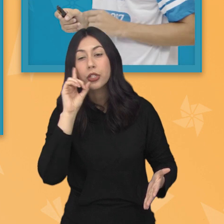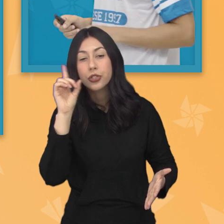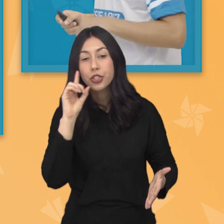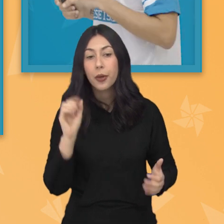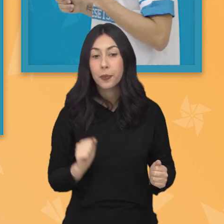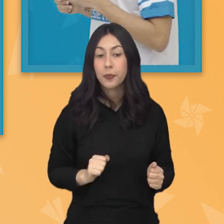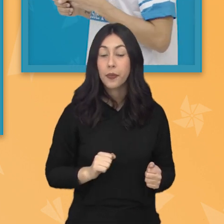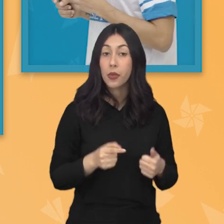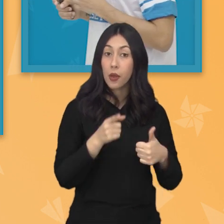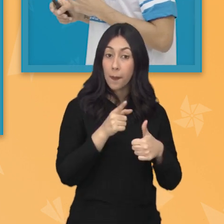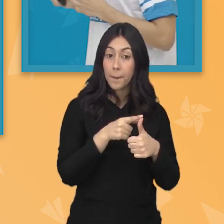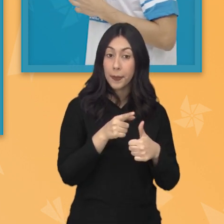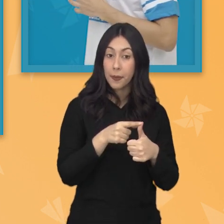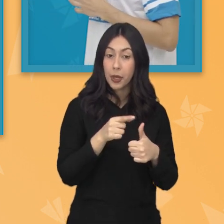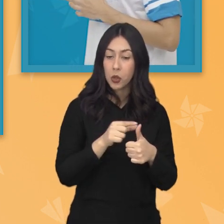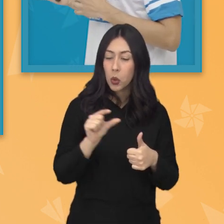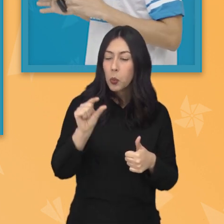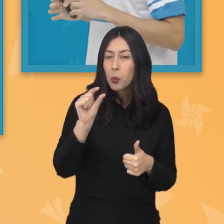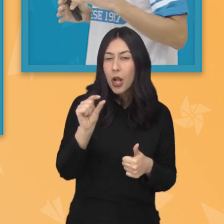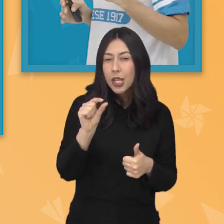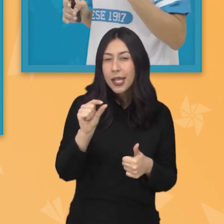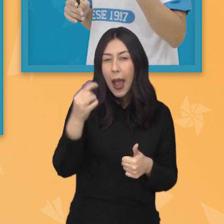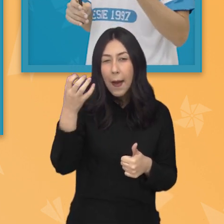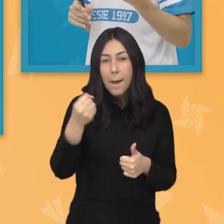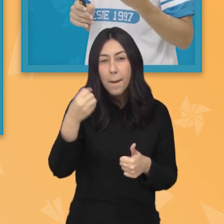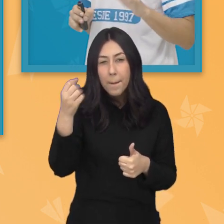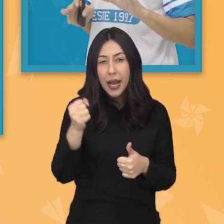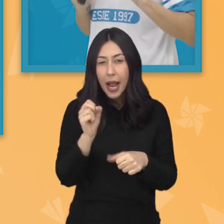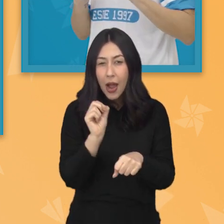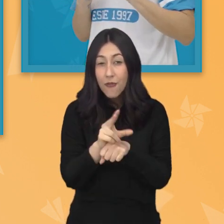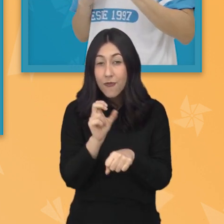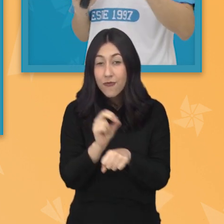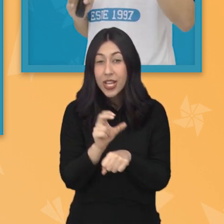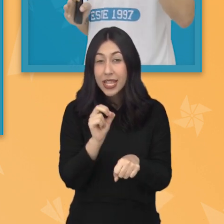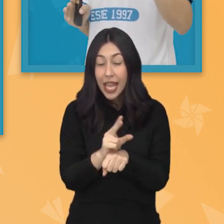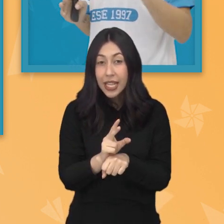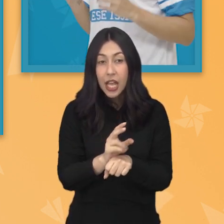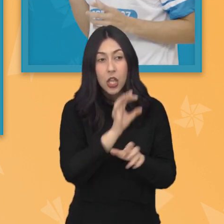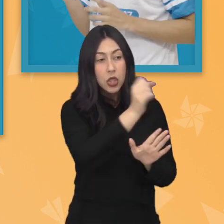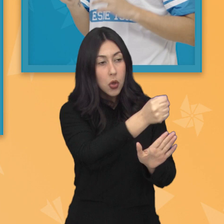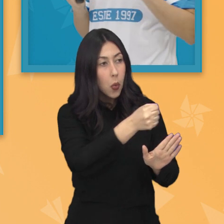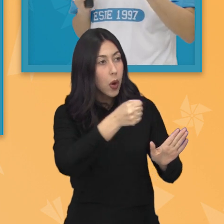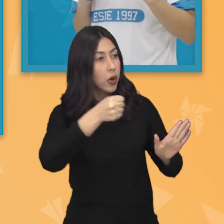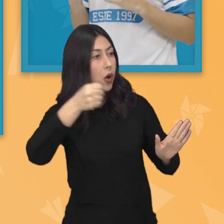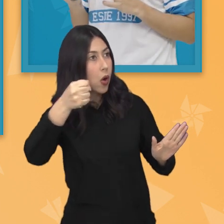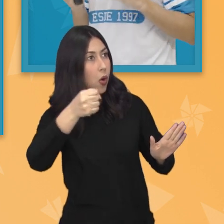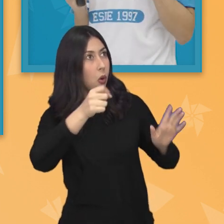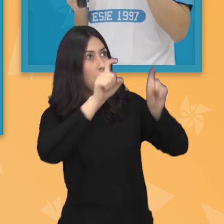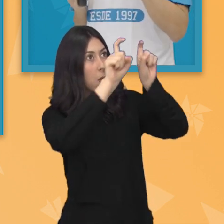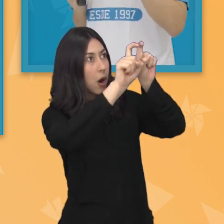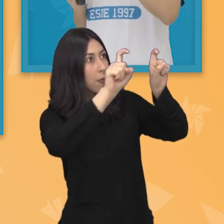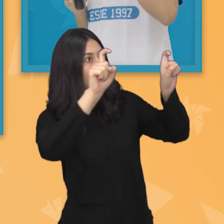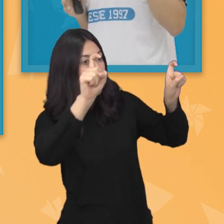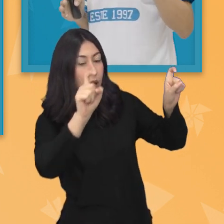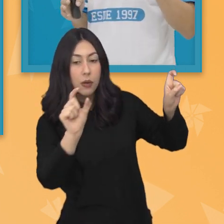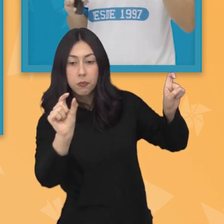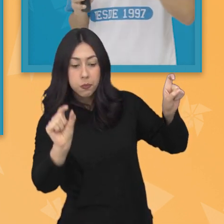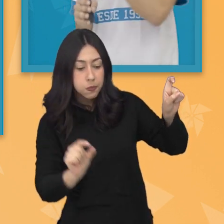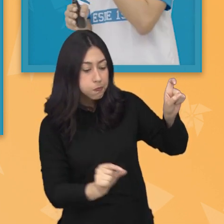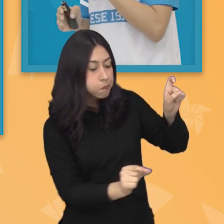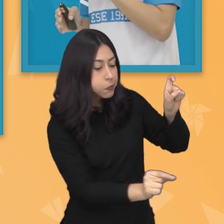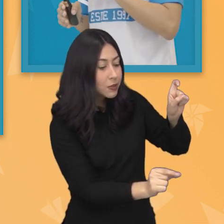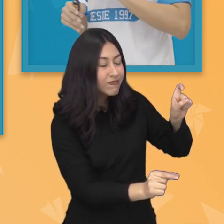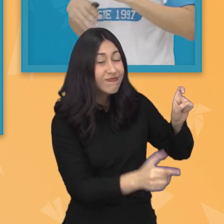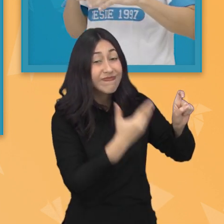Evento A. Uma bolinha de naftalina esquecida no guarda-roupas. Naftalina é um exemplo clássico que vocês vão encontrar de substância